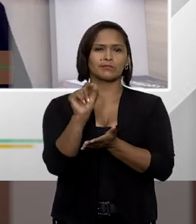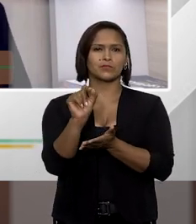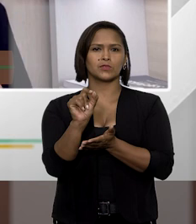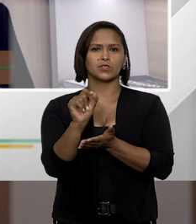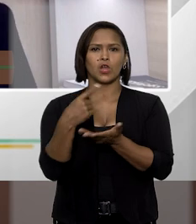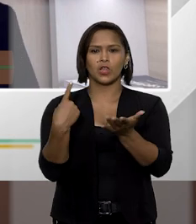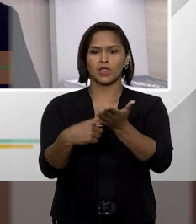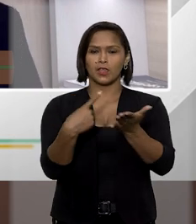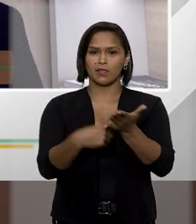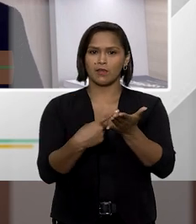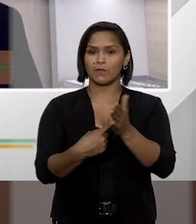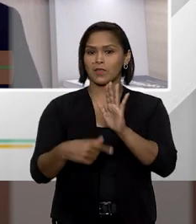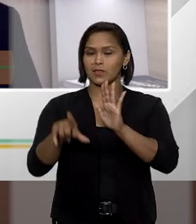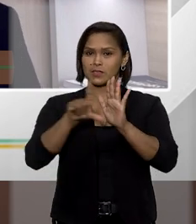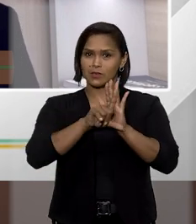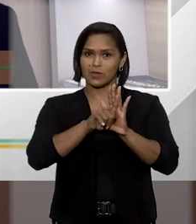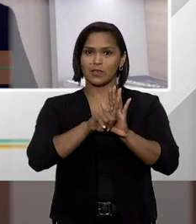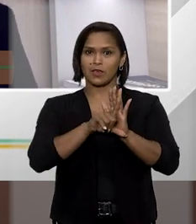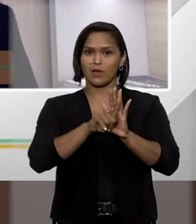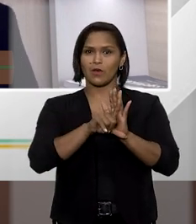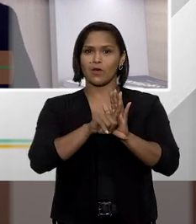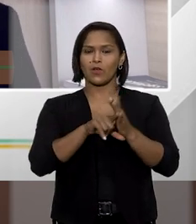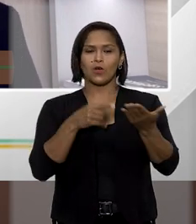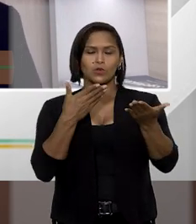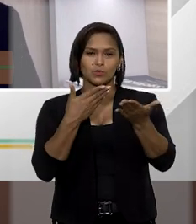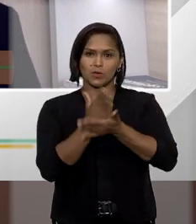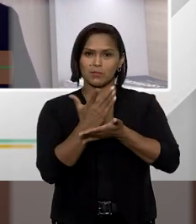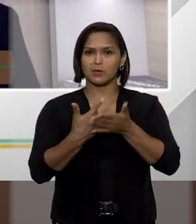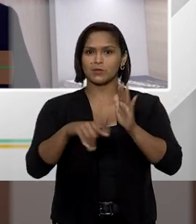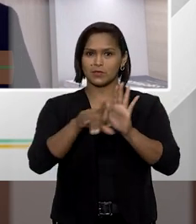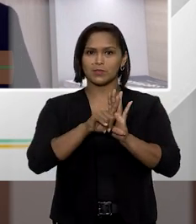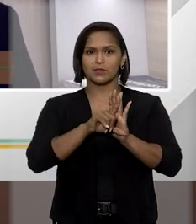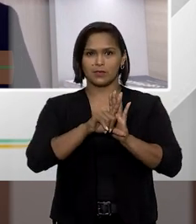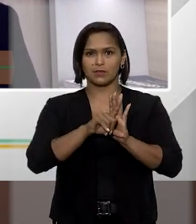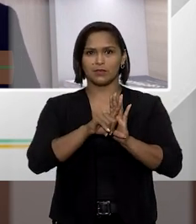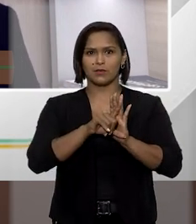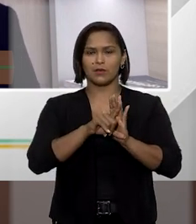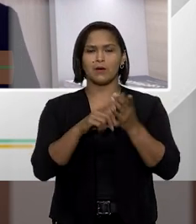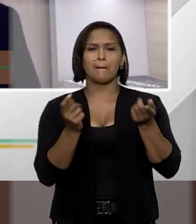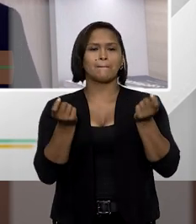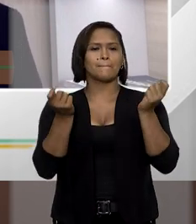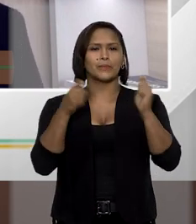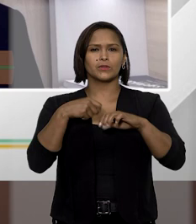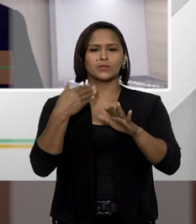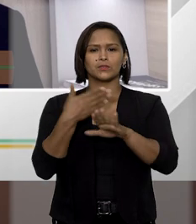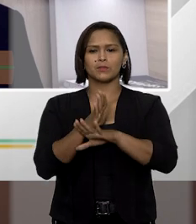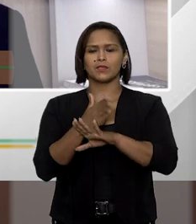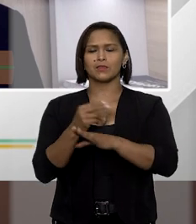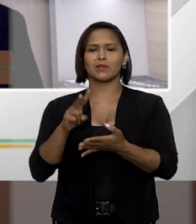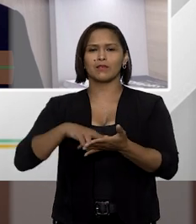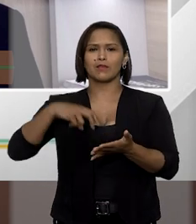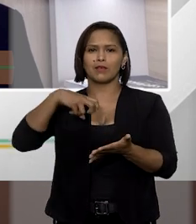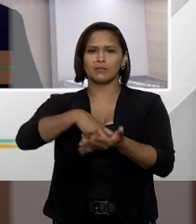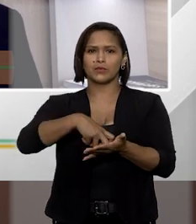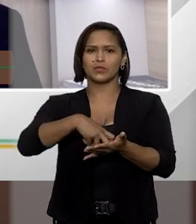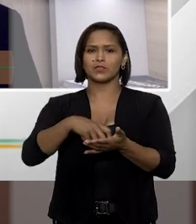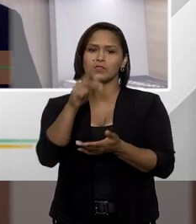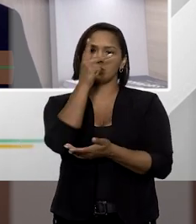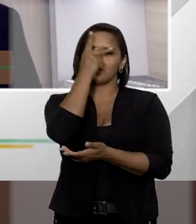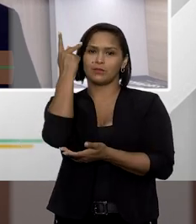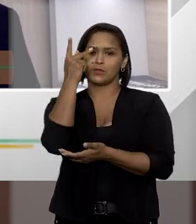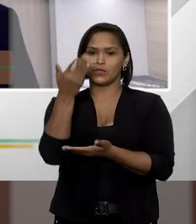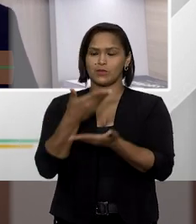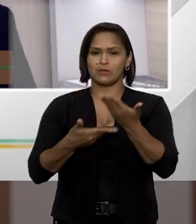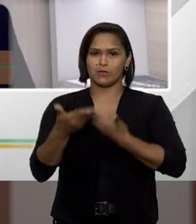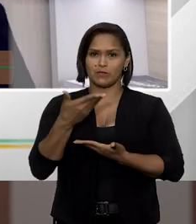uma determinação legal ou de uma permissão legal, possibilitar a punição do